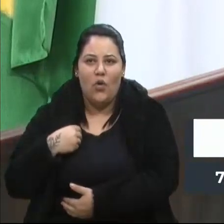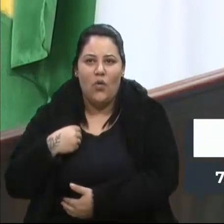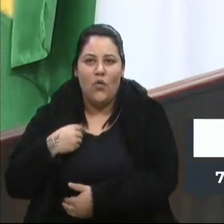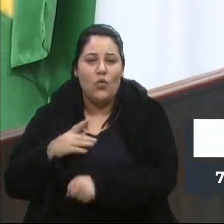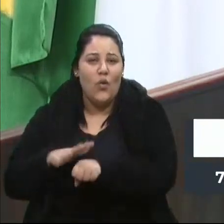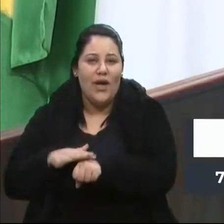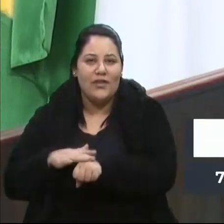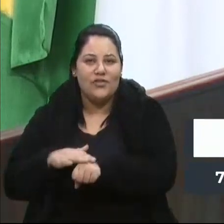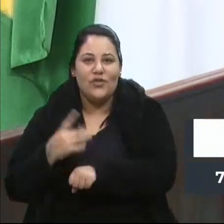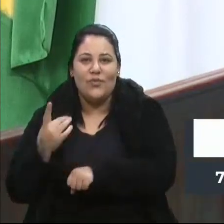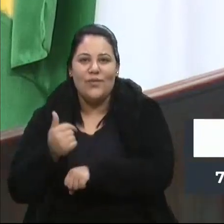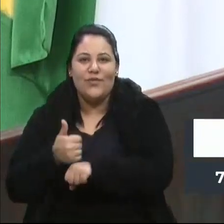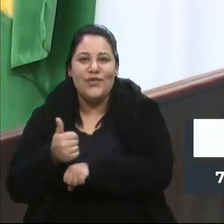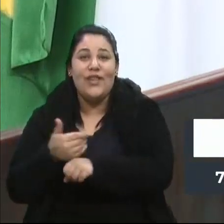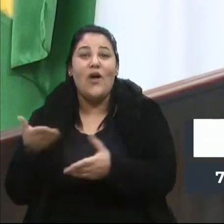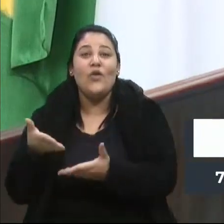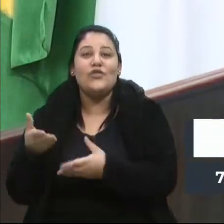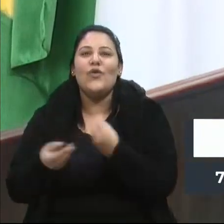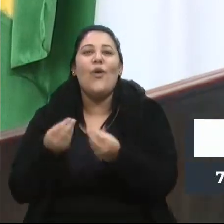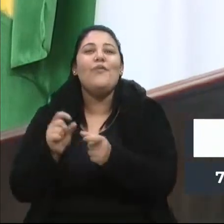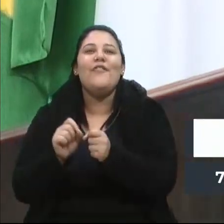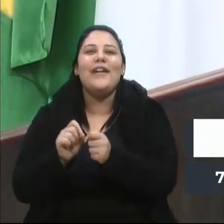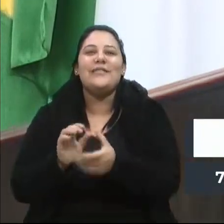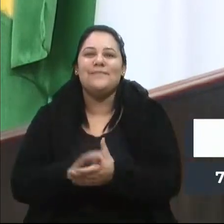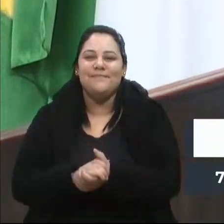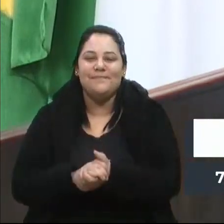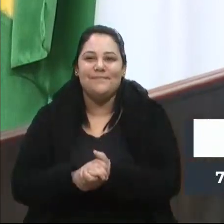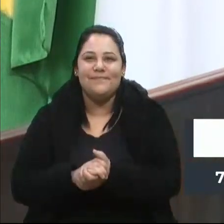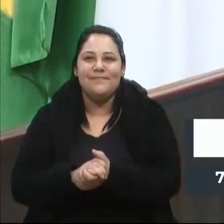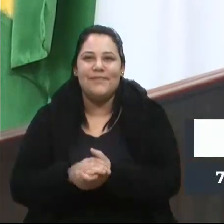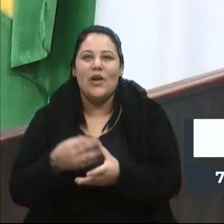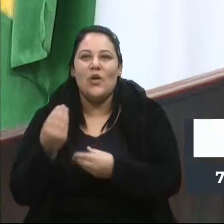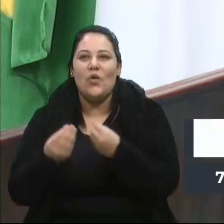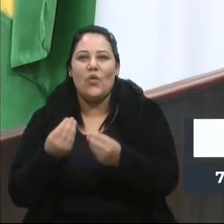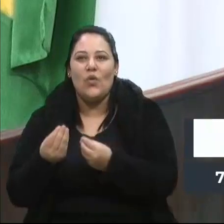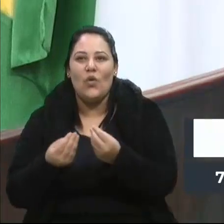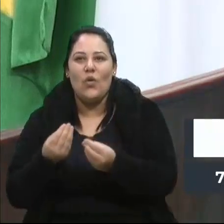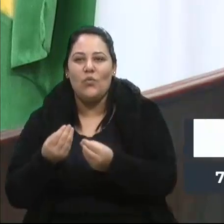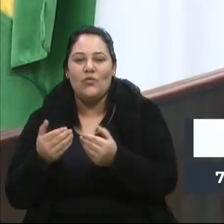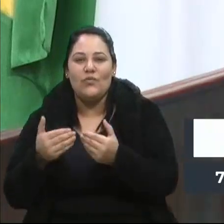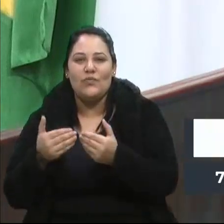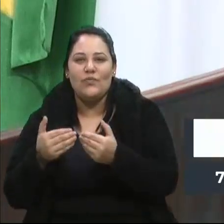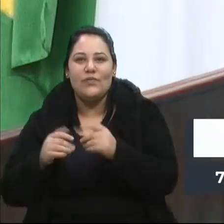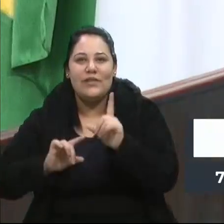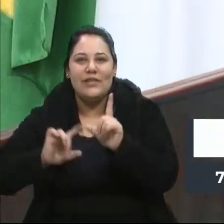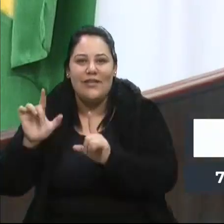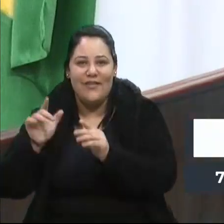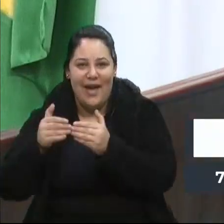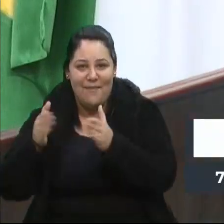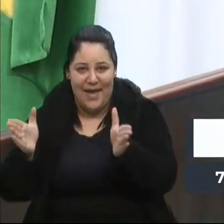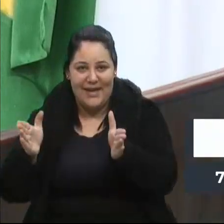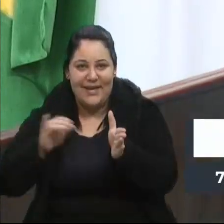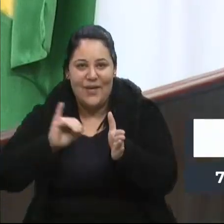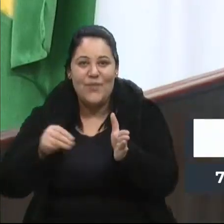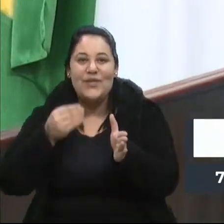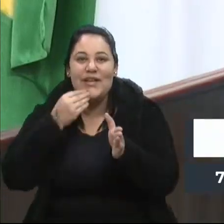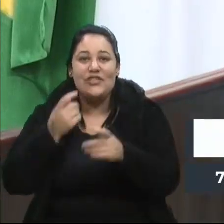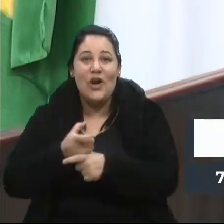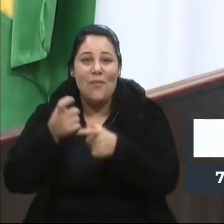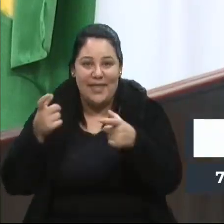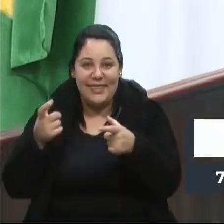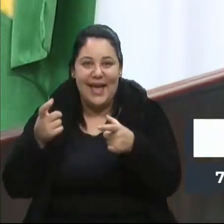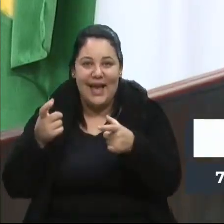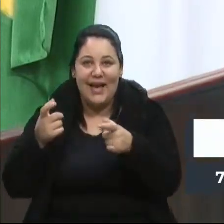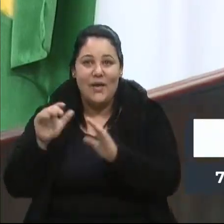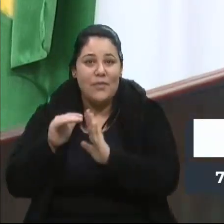hoje, como é que funciona? Como é que fica? Então, com TV aberta, com uma possibilidade, inclusive, de ampliação